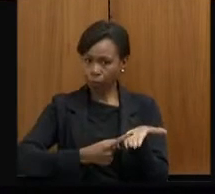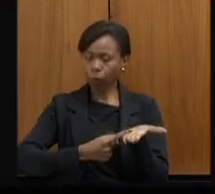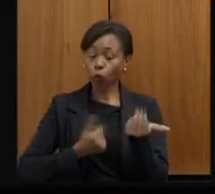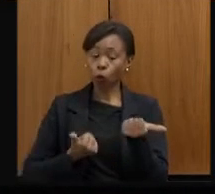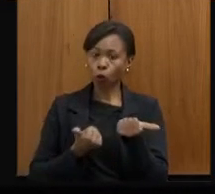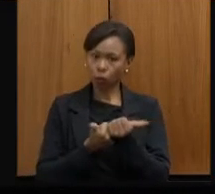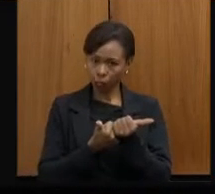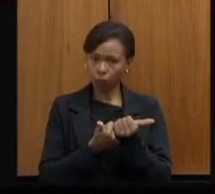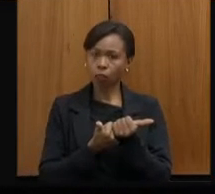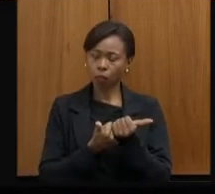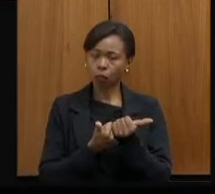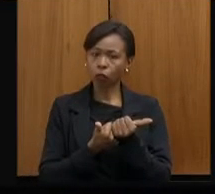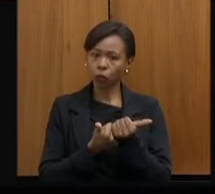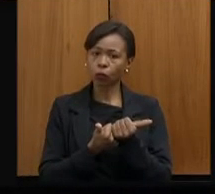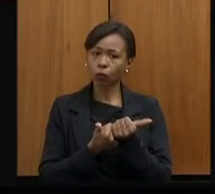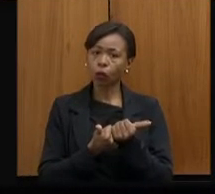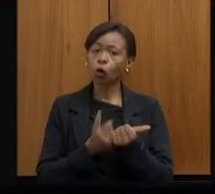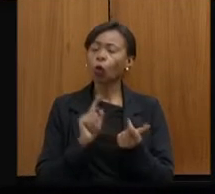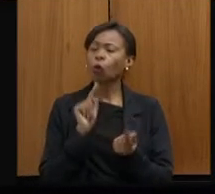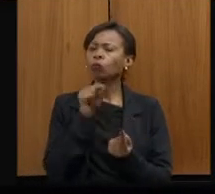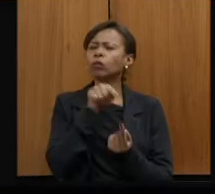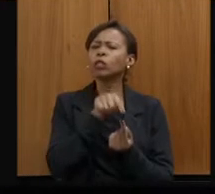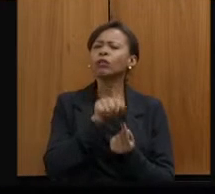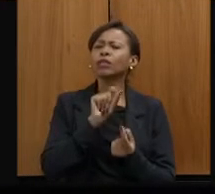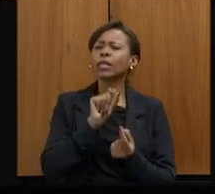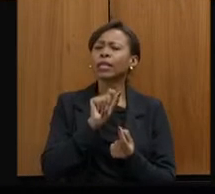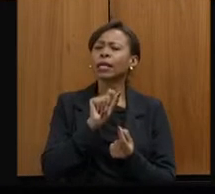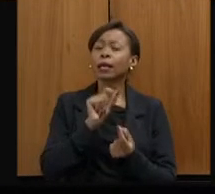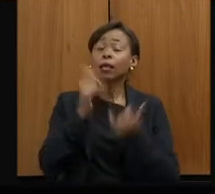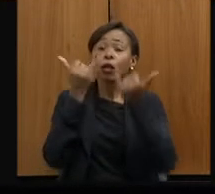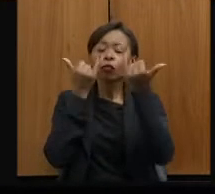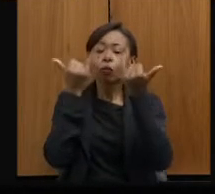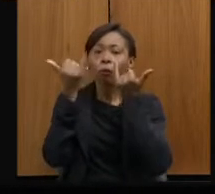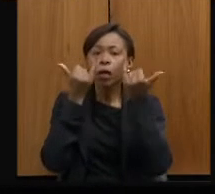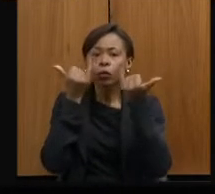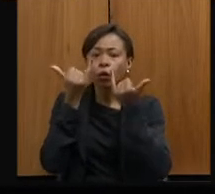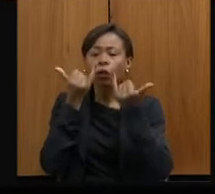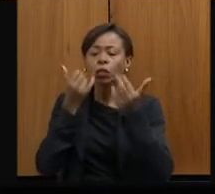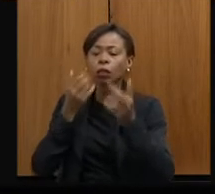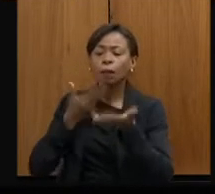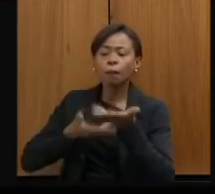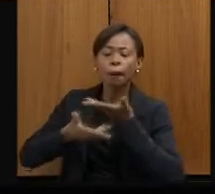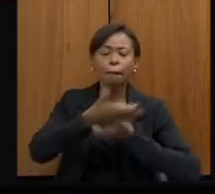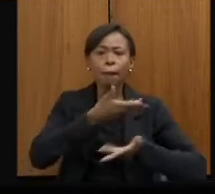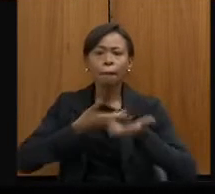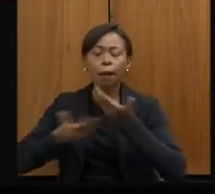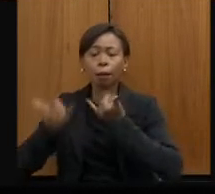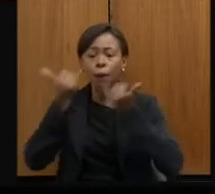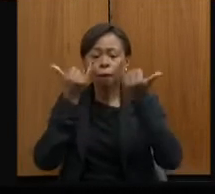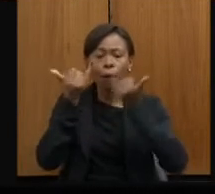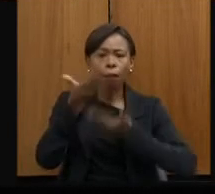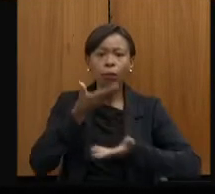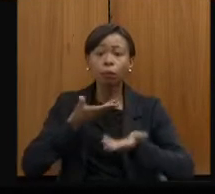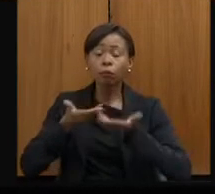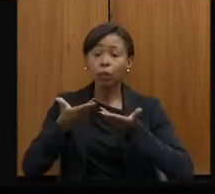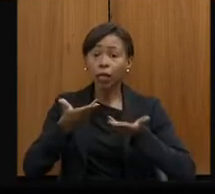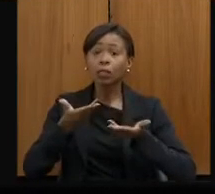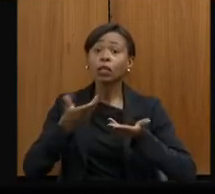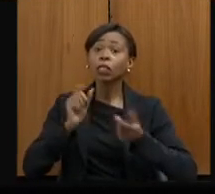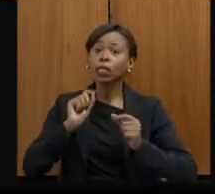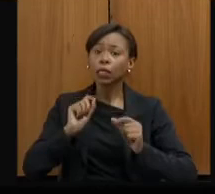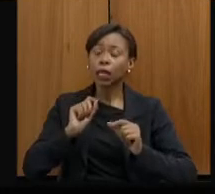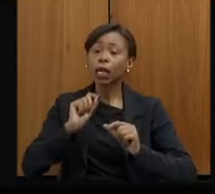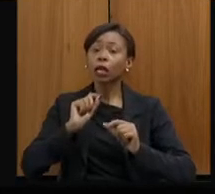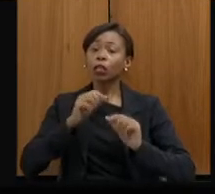com os objetivos principais ali de um intercâmbio de informações para adequada aplicação dos instrumentos de reúrbo, para além da